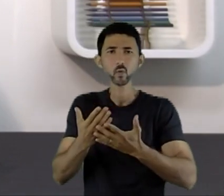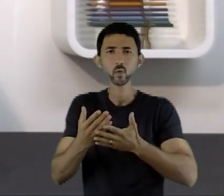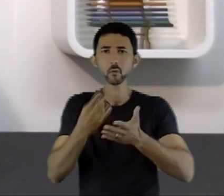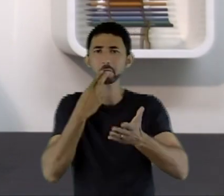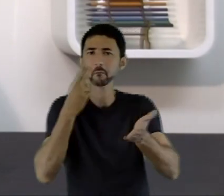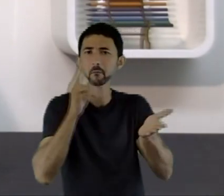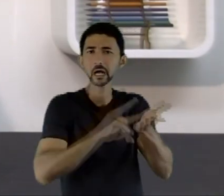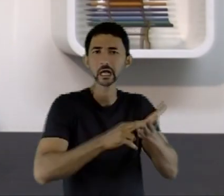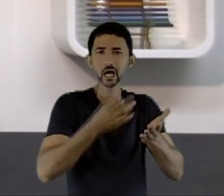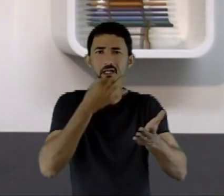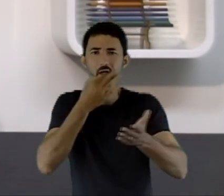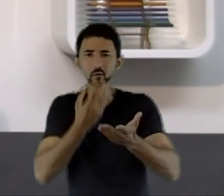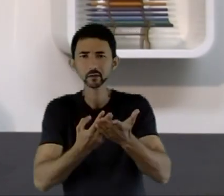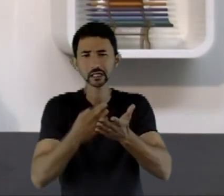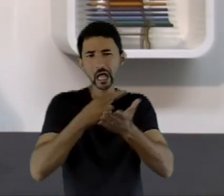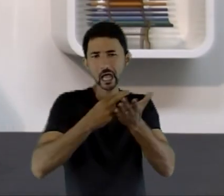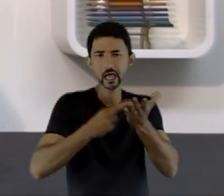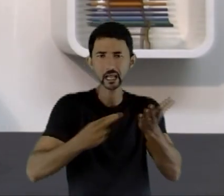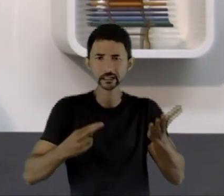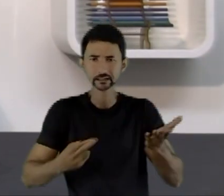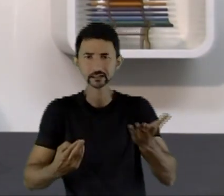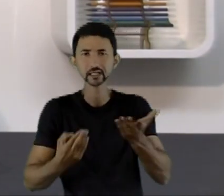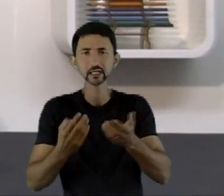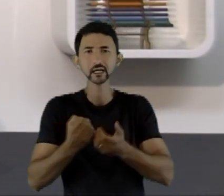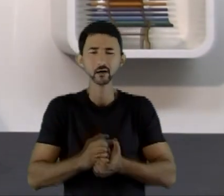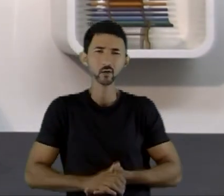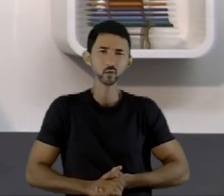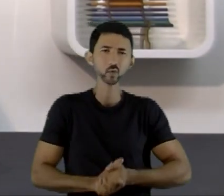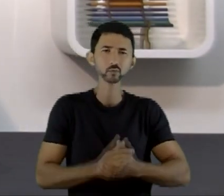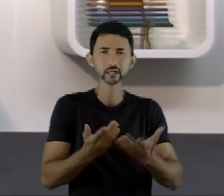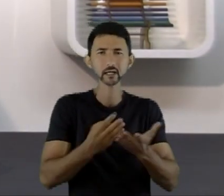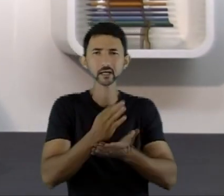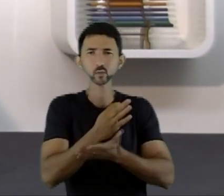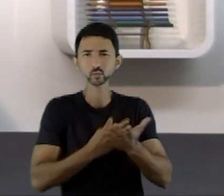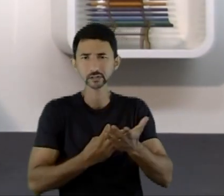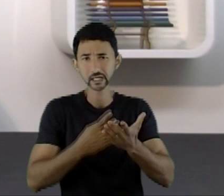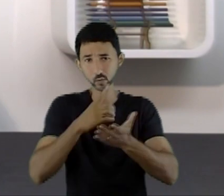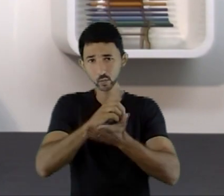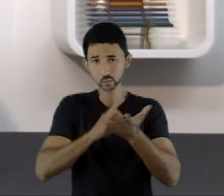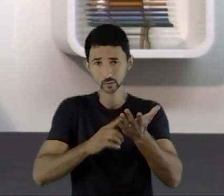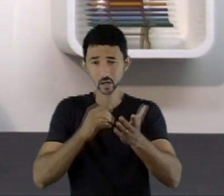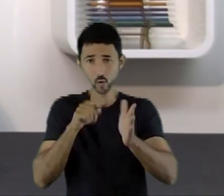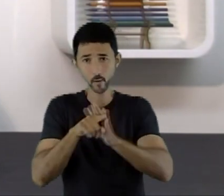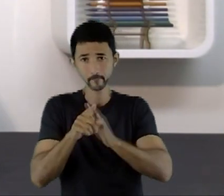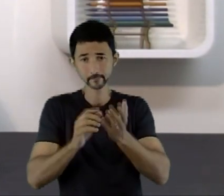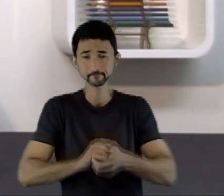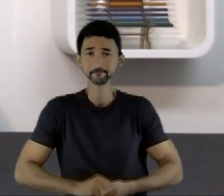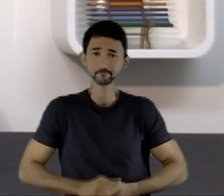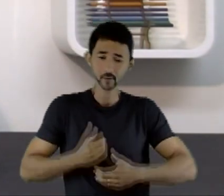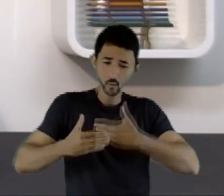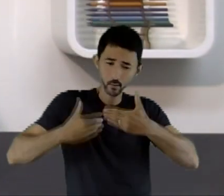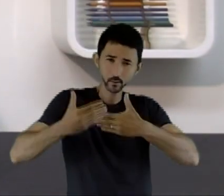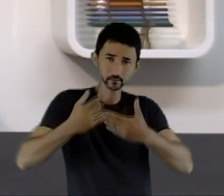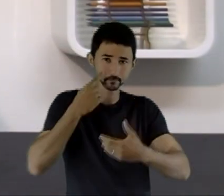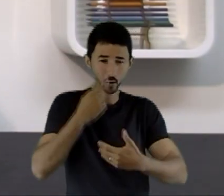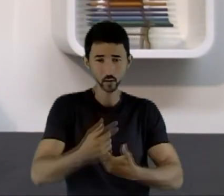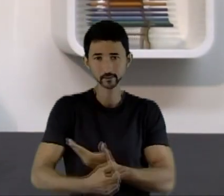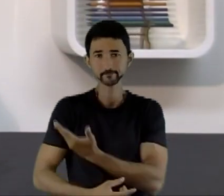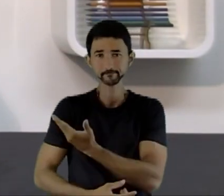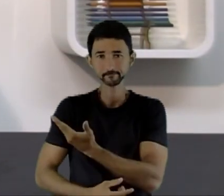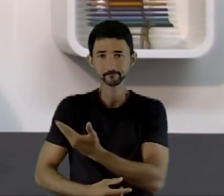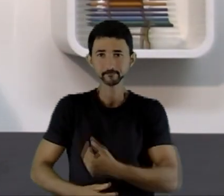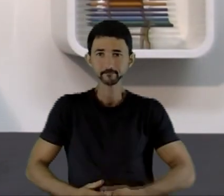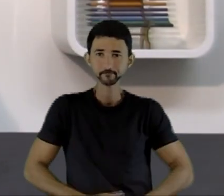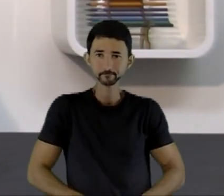carta argumentativa, uma redação lá no Enem depois, que é um texto dissertativo argumentativo e assim por diante. Vamos lá para a leitura